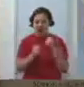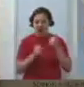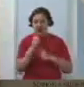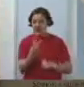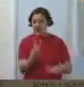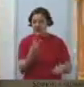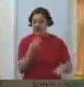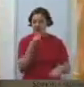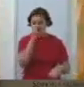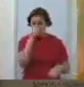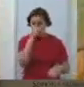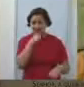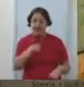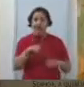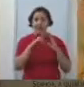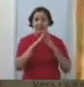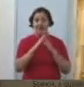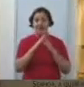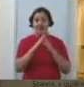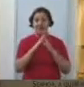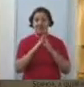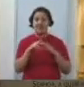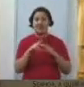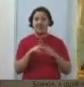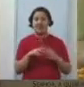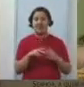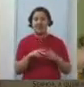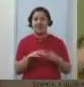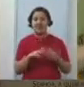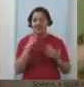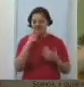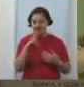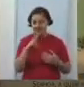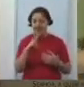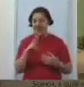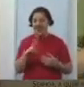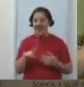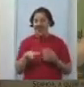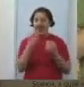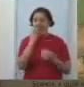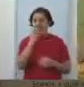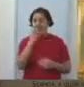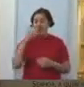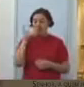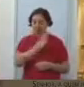E foi para a casa do Pedrinho. Pedrinho, Pedrinho, o lobo! E o Pedrinho olhando na fechadura, ah, é o lobo, é, é.